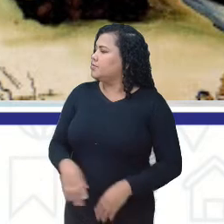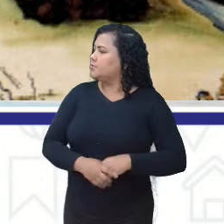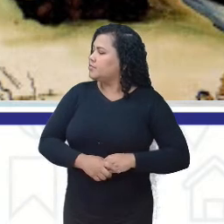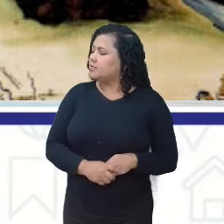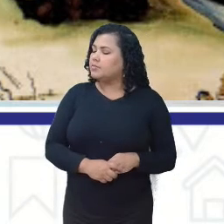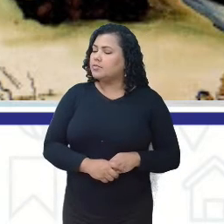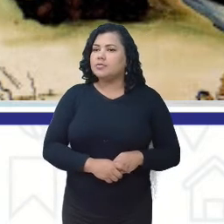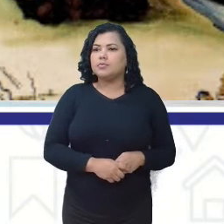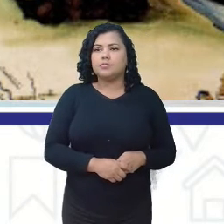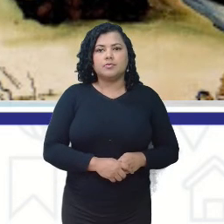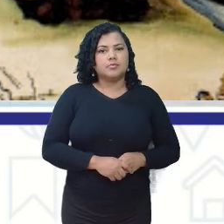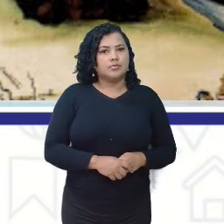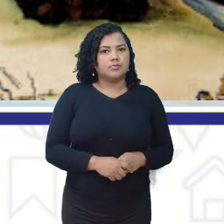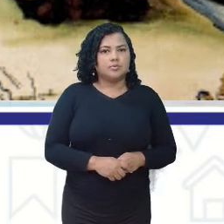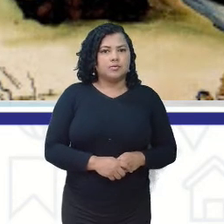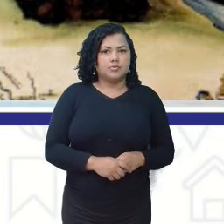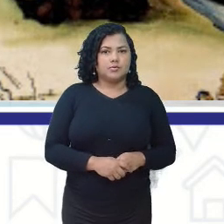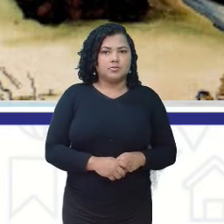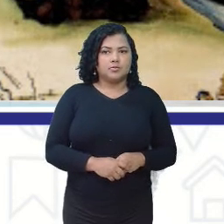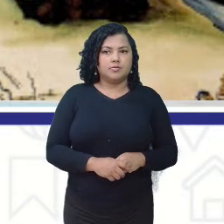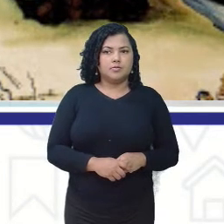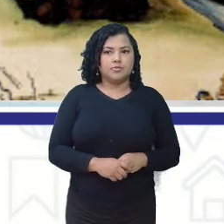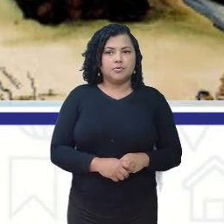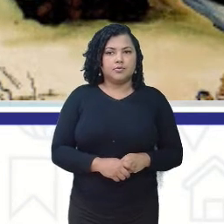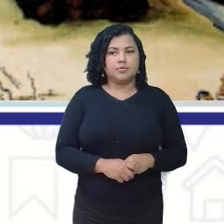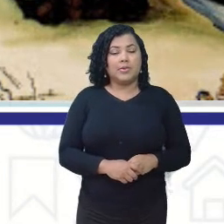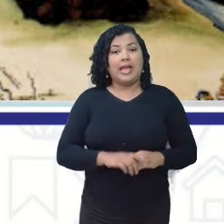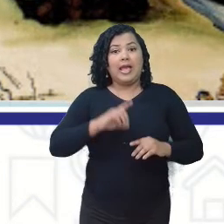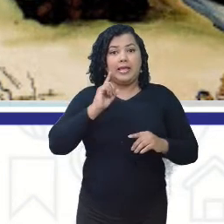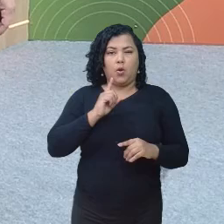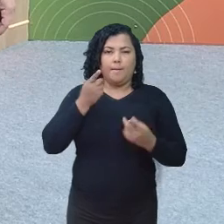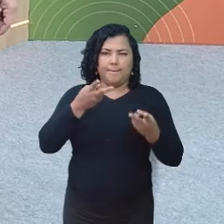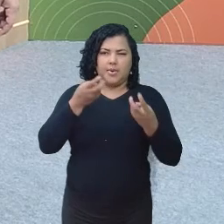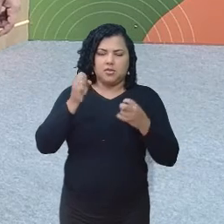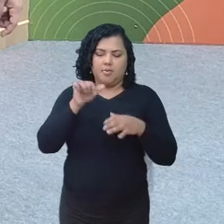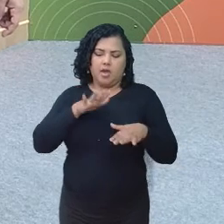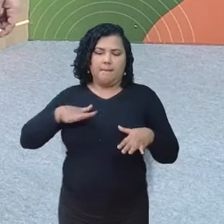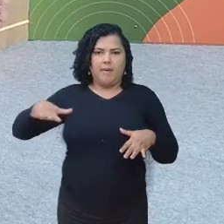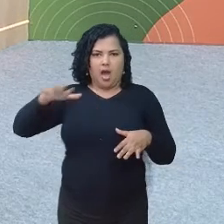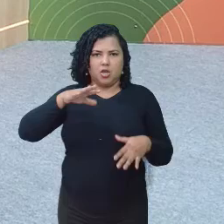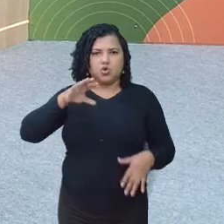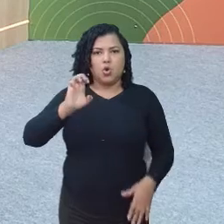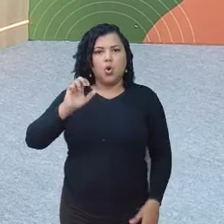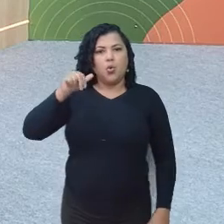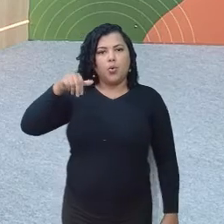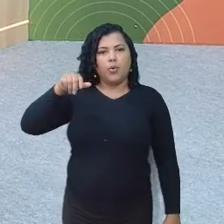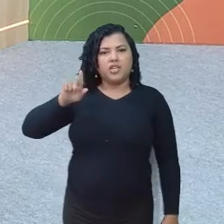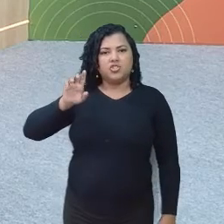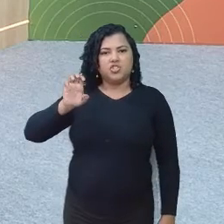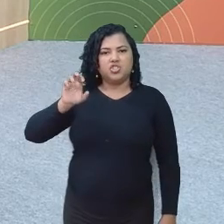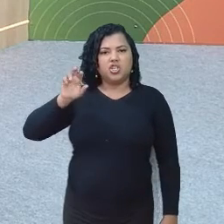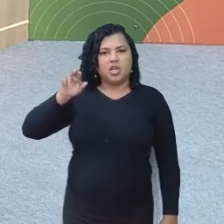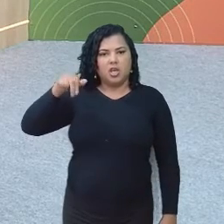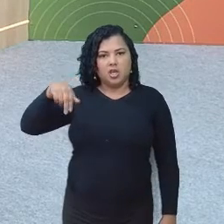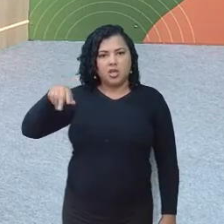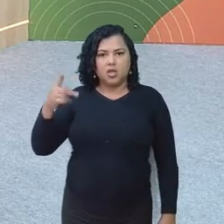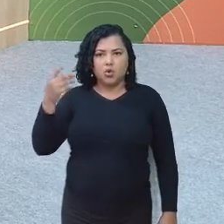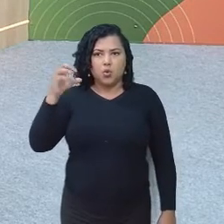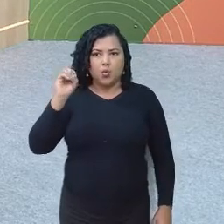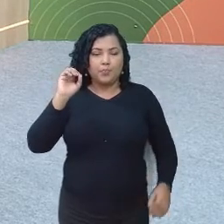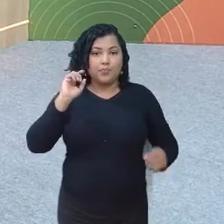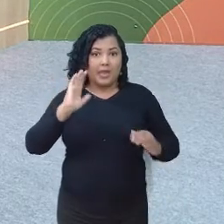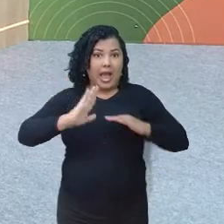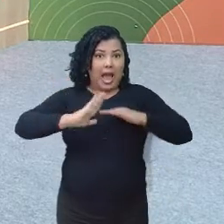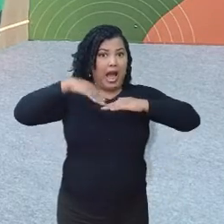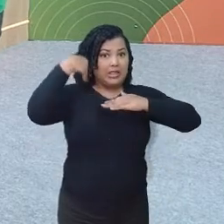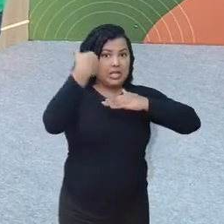aqui o engenho propriamente dito, ali, ó, a Casa Grande e lá no final a senzala. Então vejam